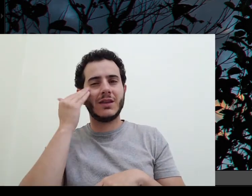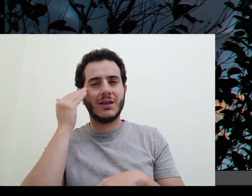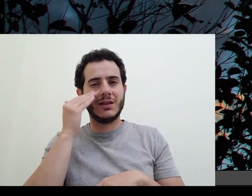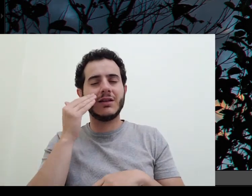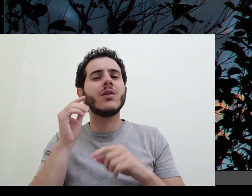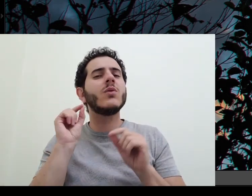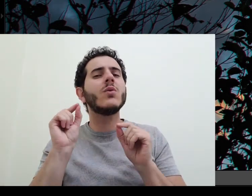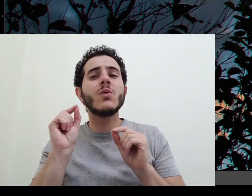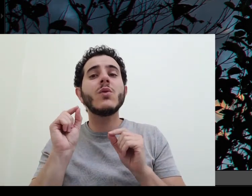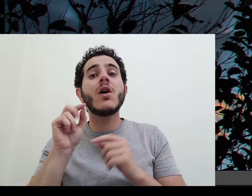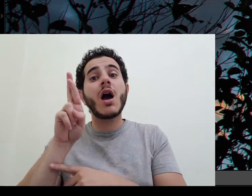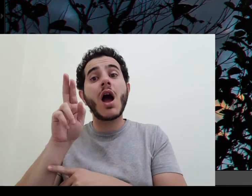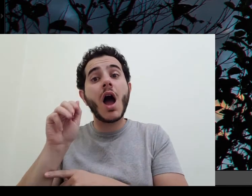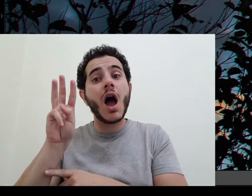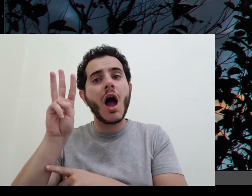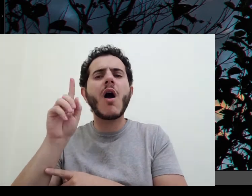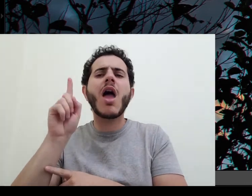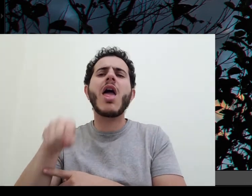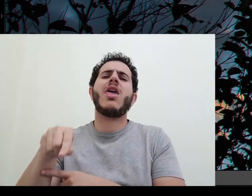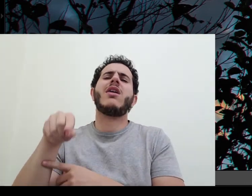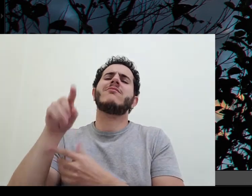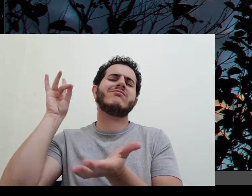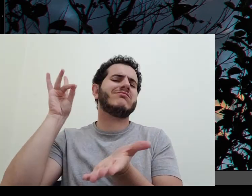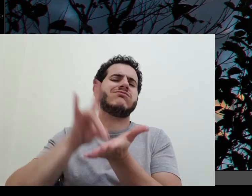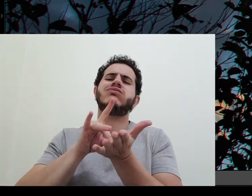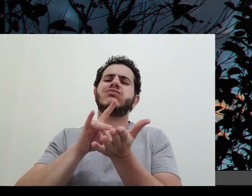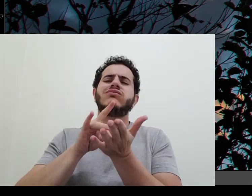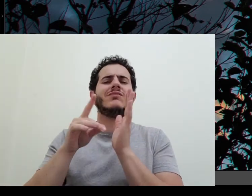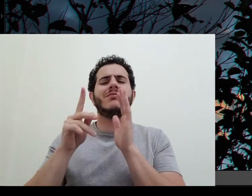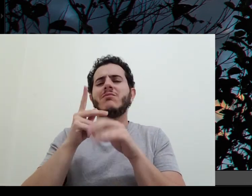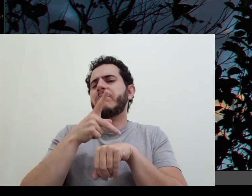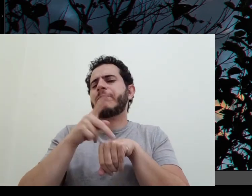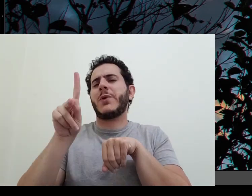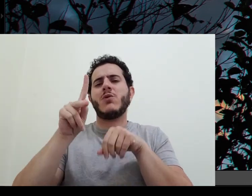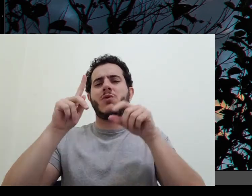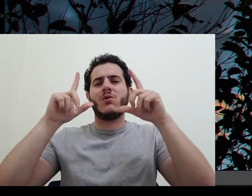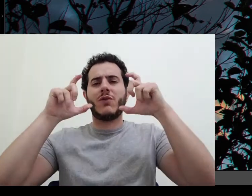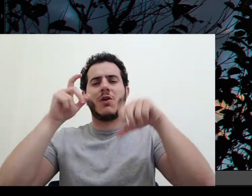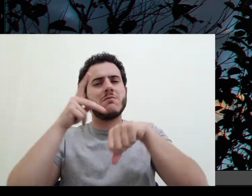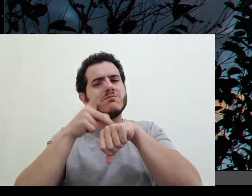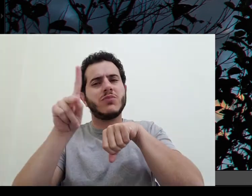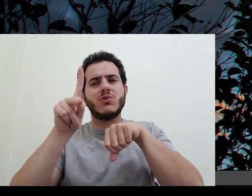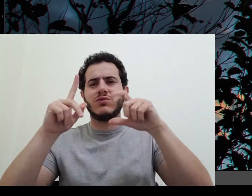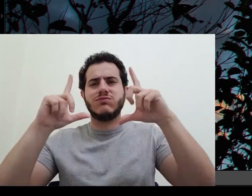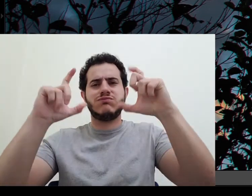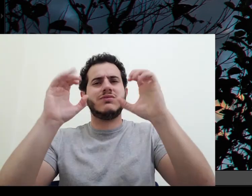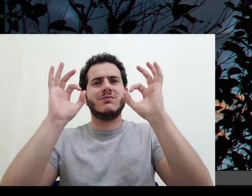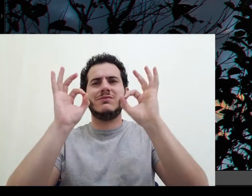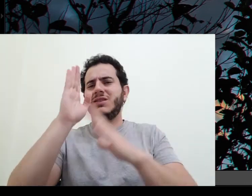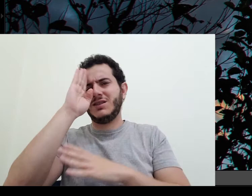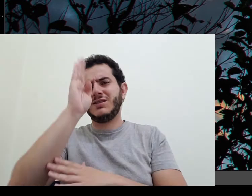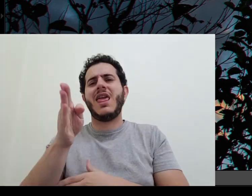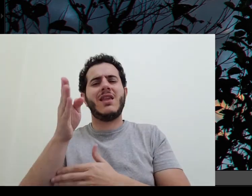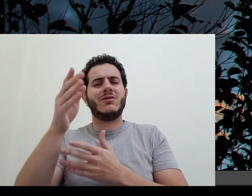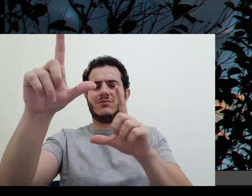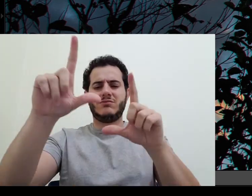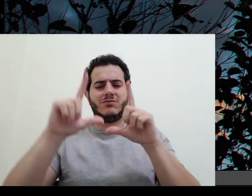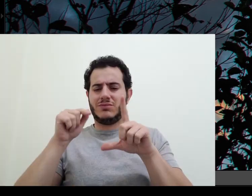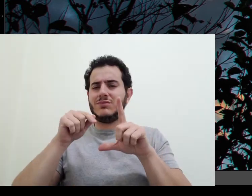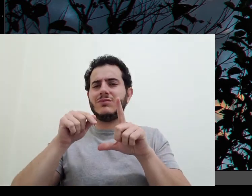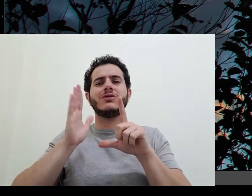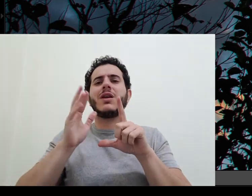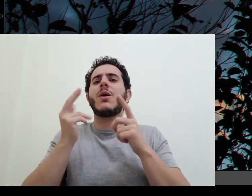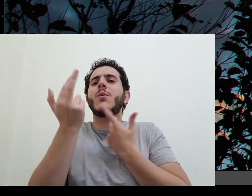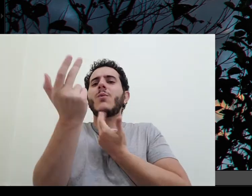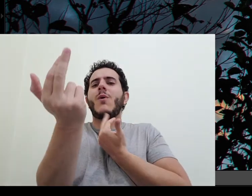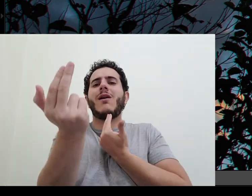RAW é bruto, então a gente voltando lá para cima, né? Na primeira abinha aqui no painel básico, eu preciso fazer o